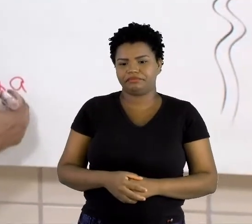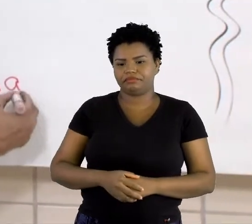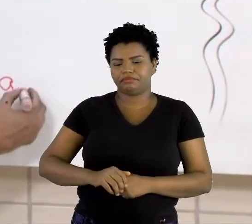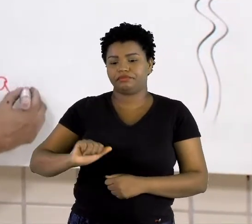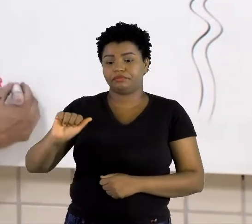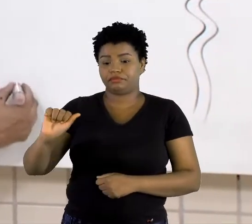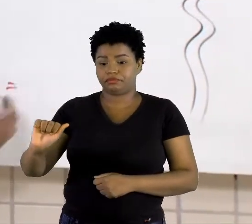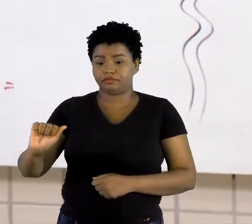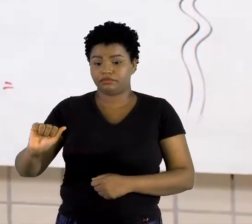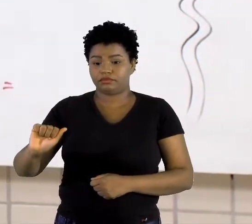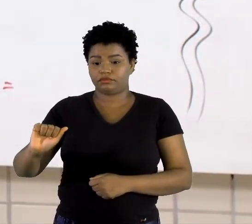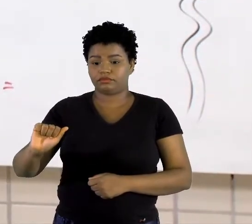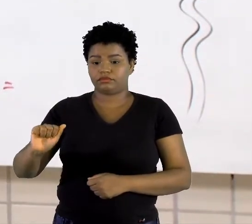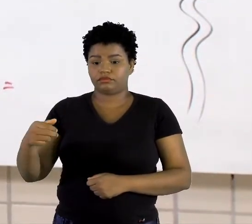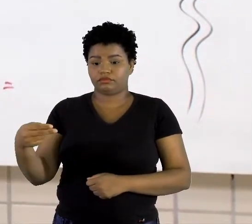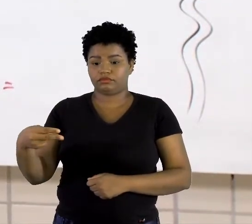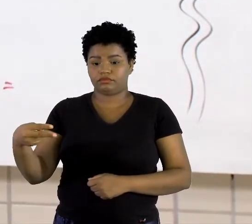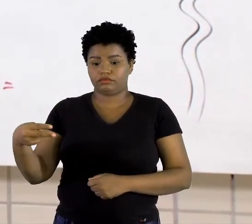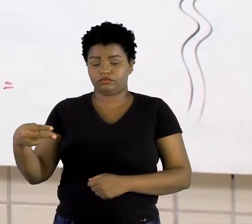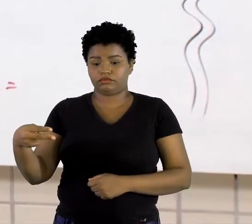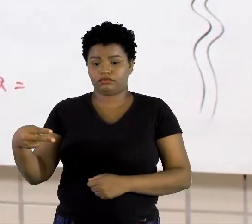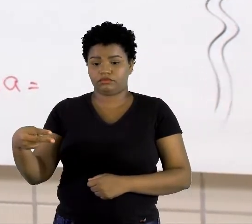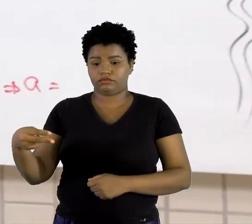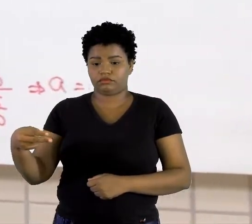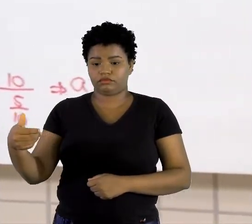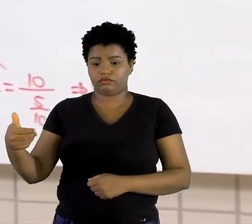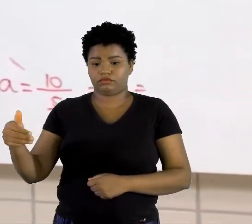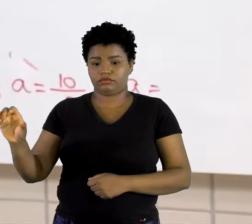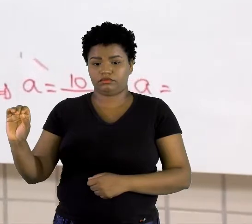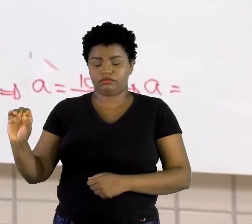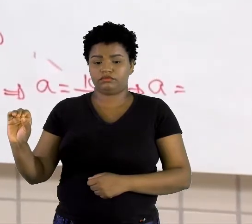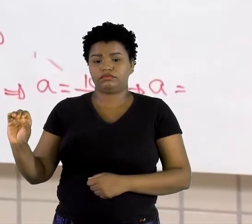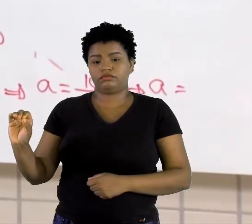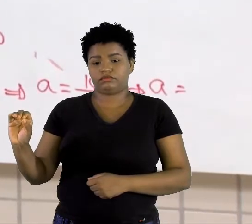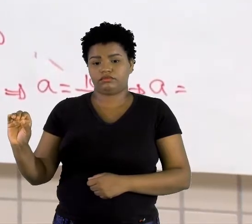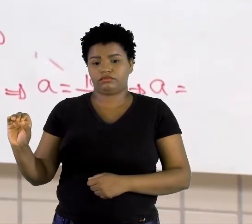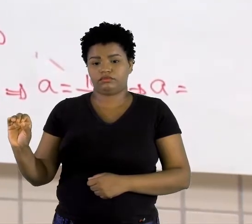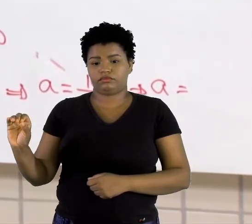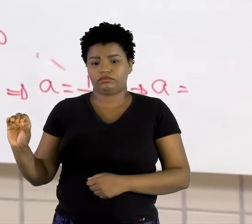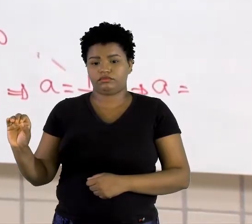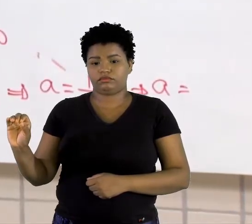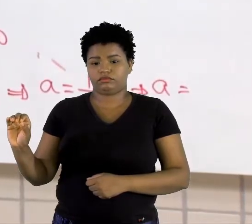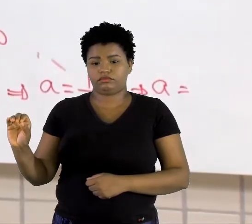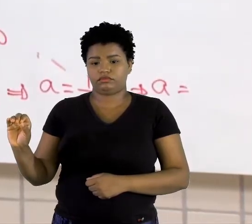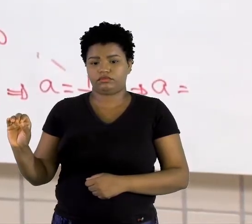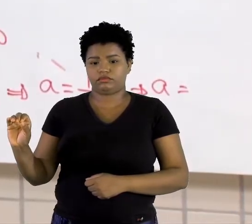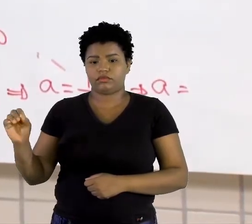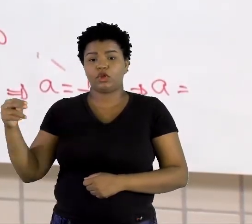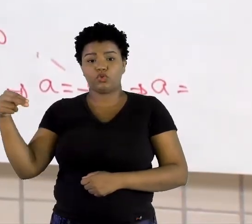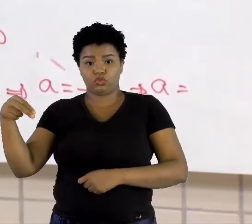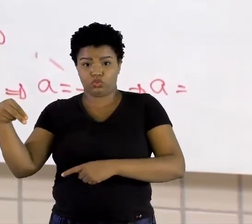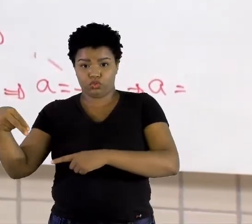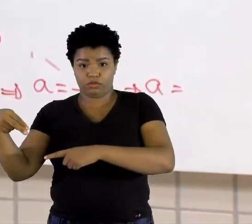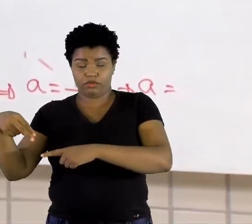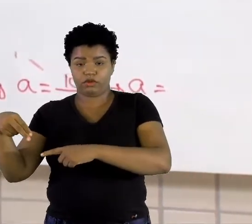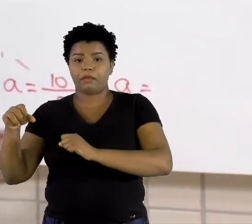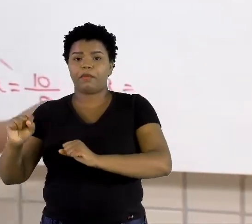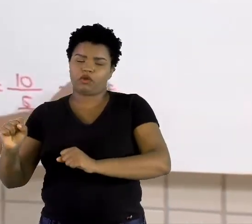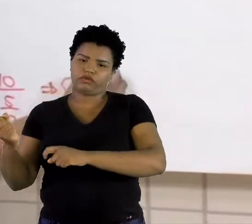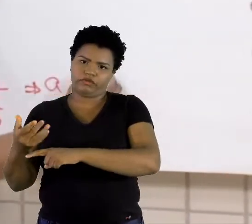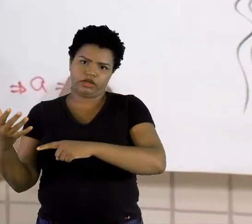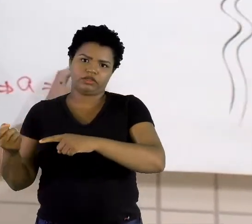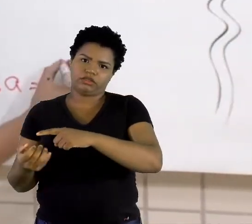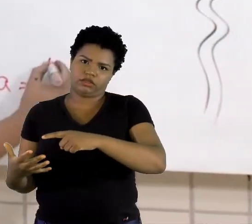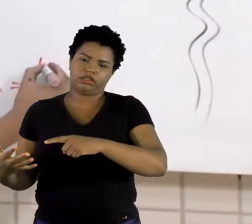A é igual. O 10, o numerador também pode ser uma fração. Eu